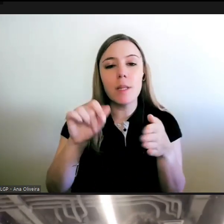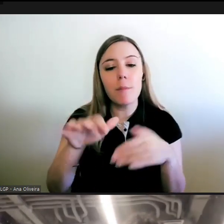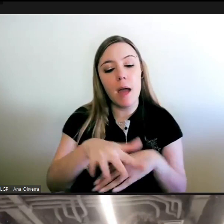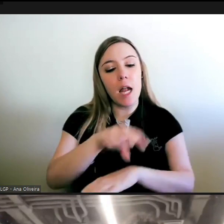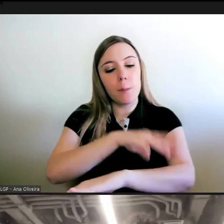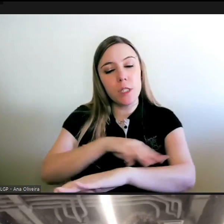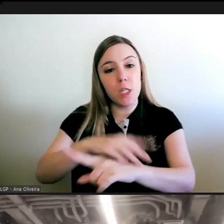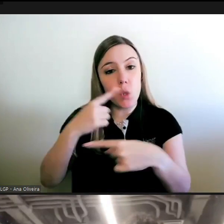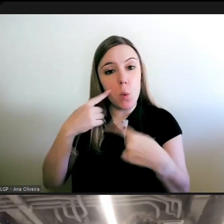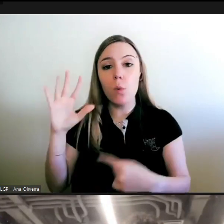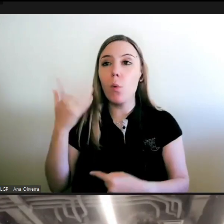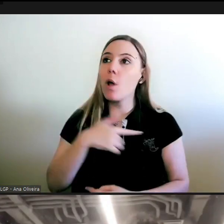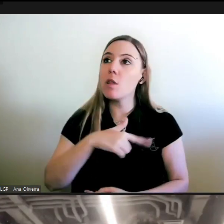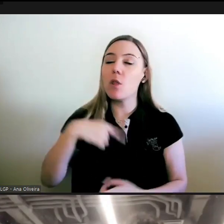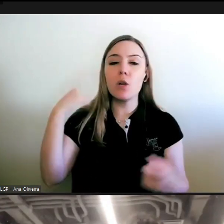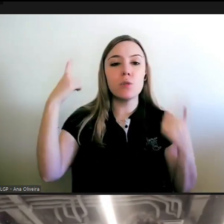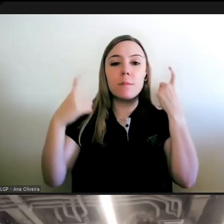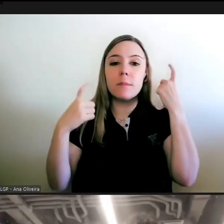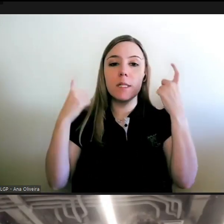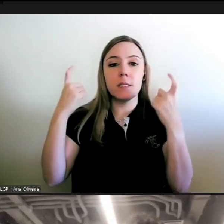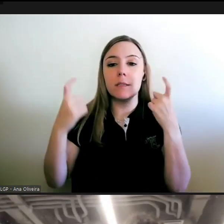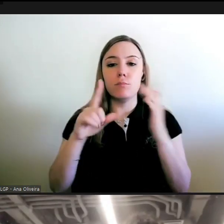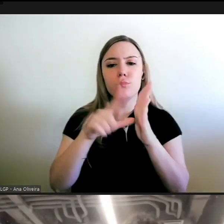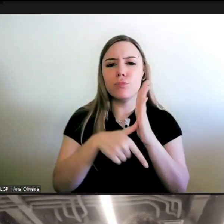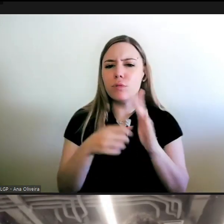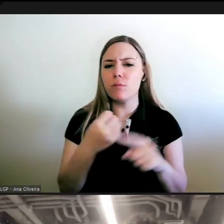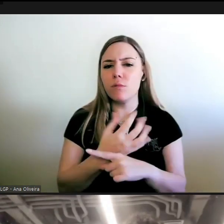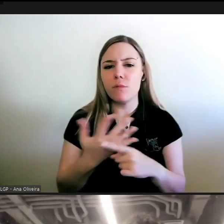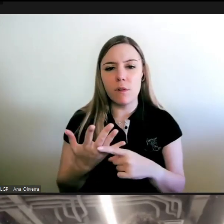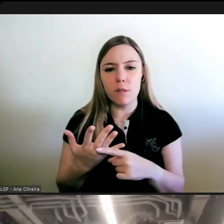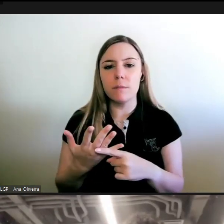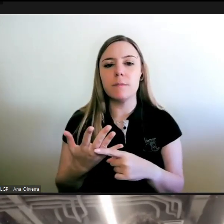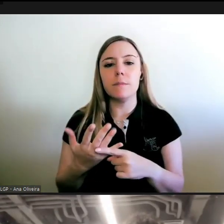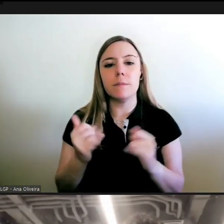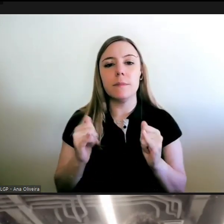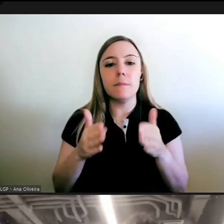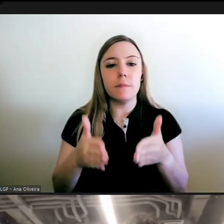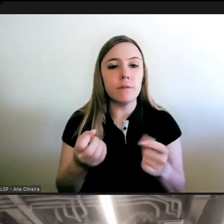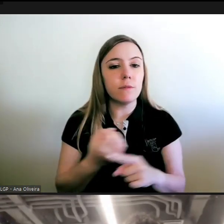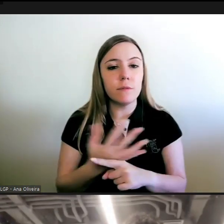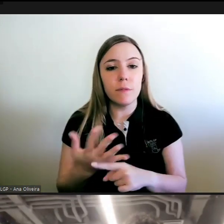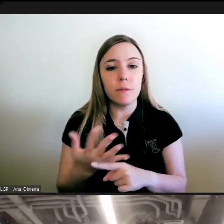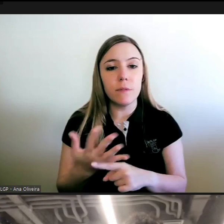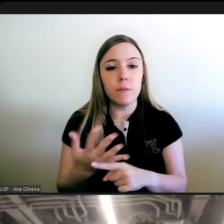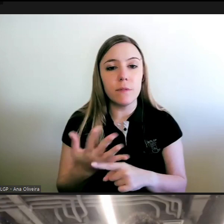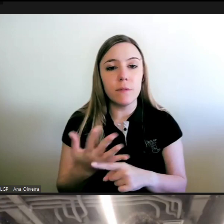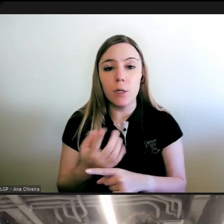pública, quando pensamos uma série de projetos e de intervenções, porque nem todas as pessoas